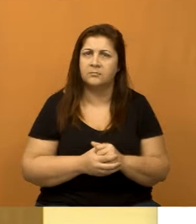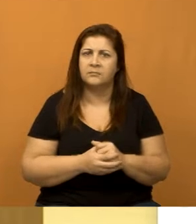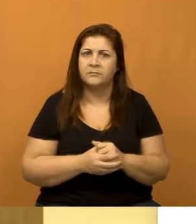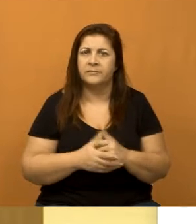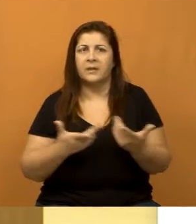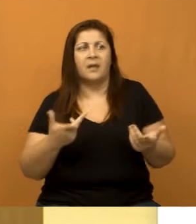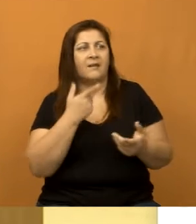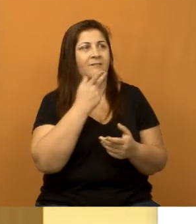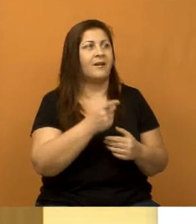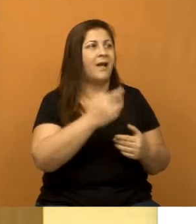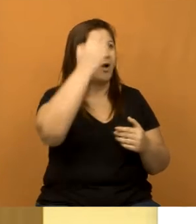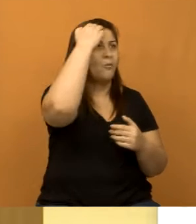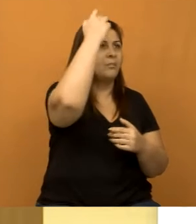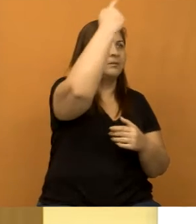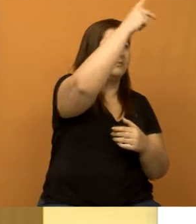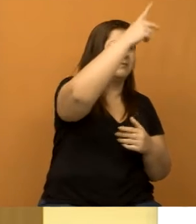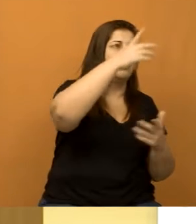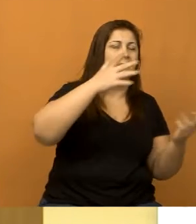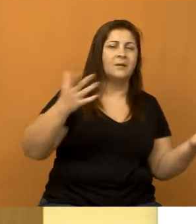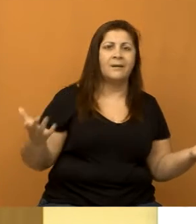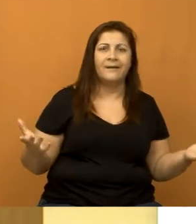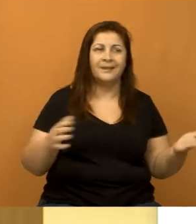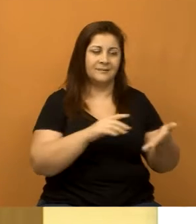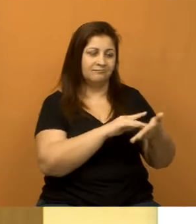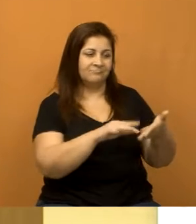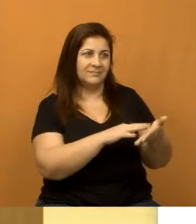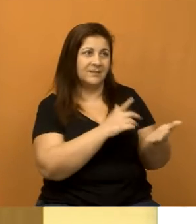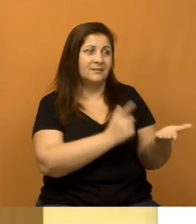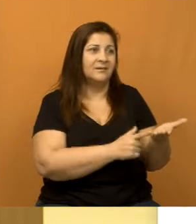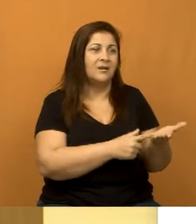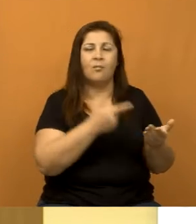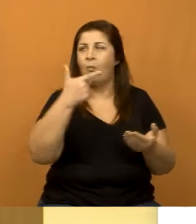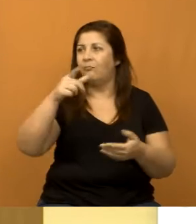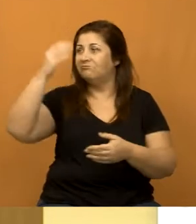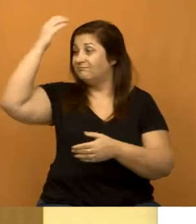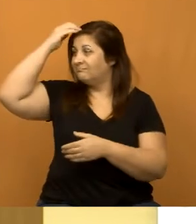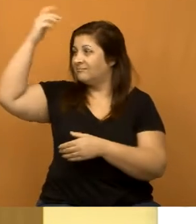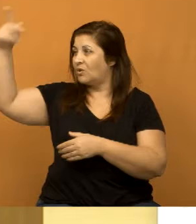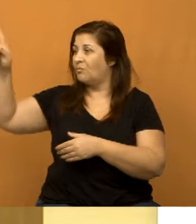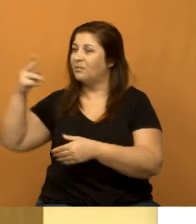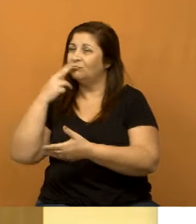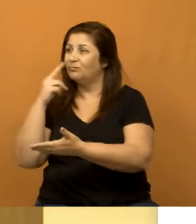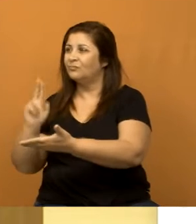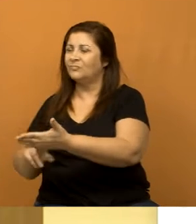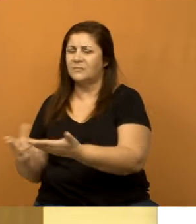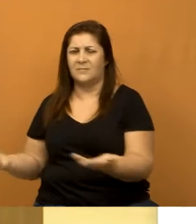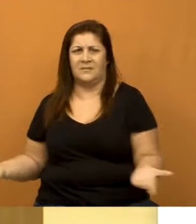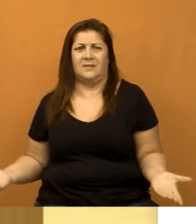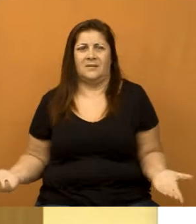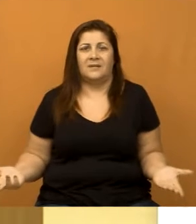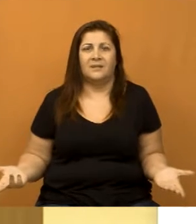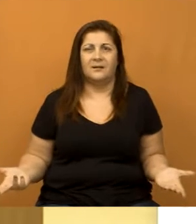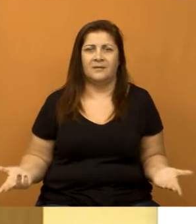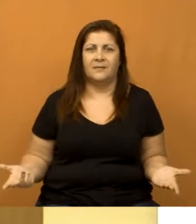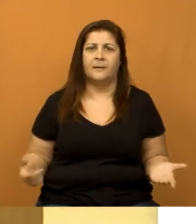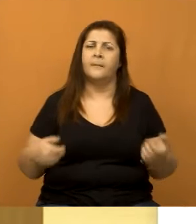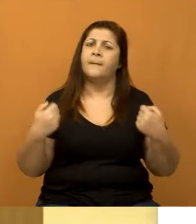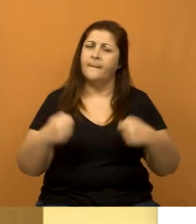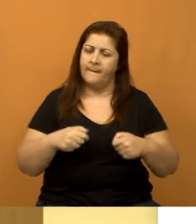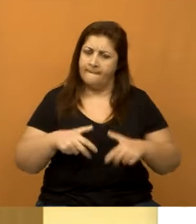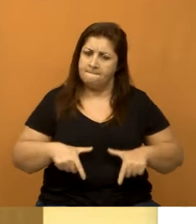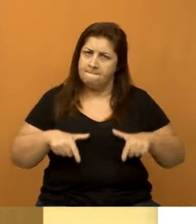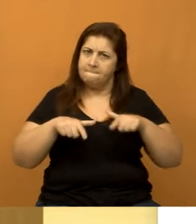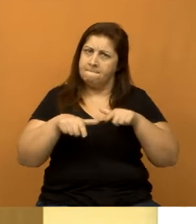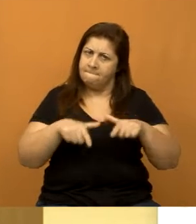um jogo de empurra. Uma hora fala que é a Secretaria de Planejamento, a outra hora fala que é o Correios, e nós vamos trabalhar duro para